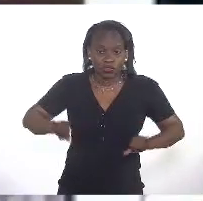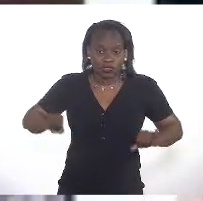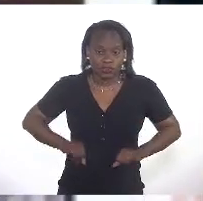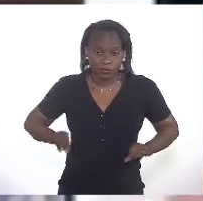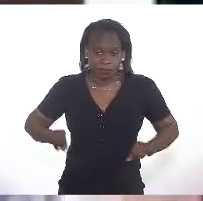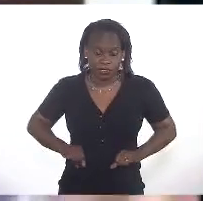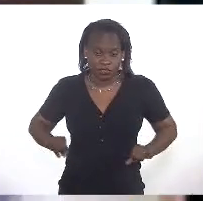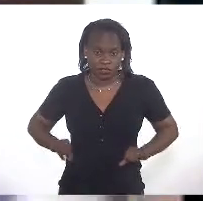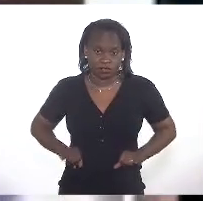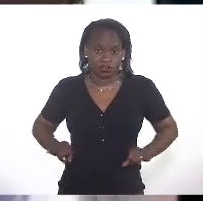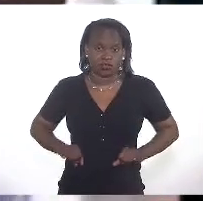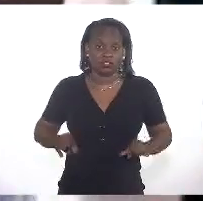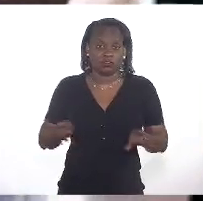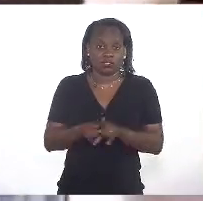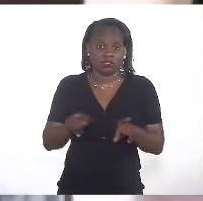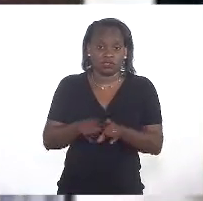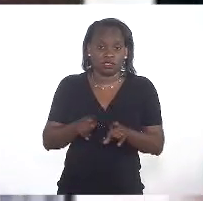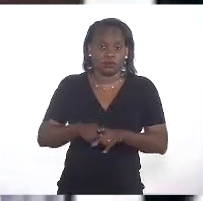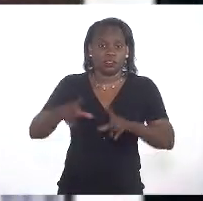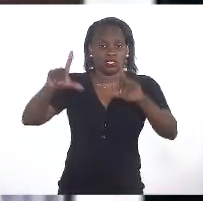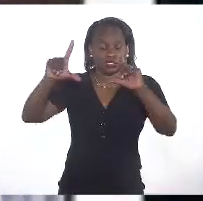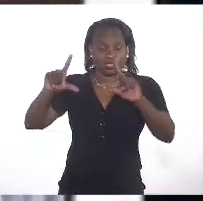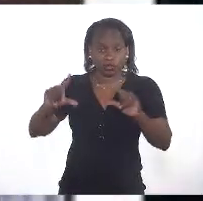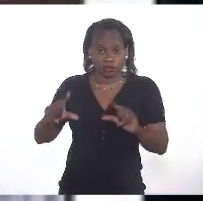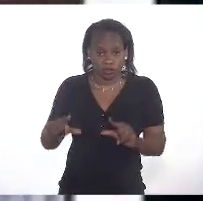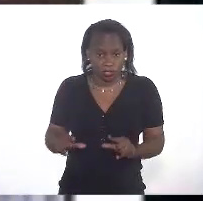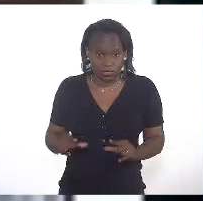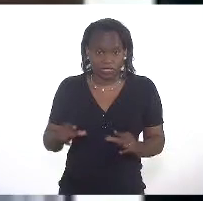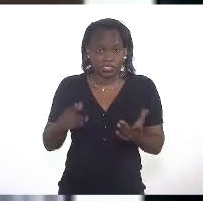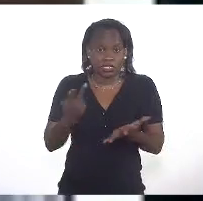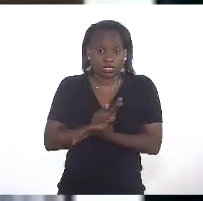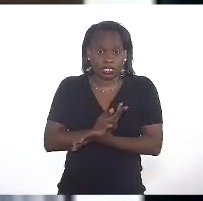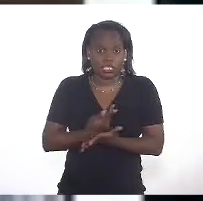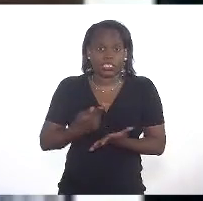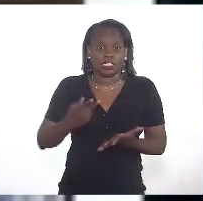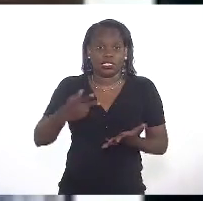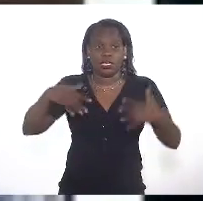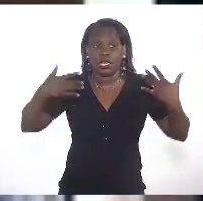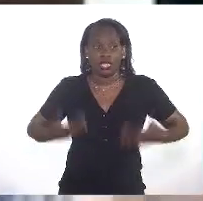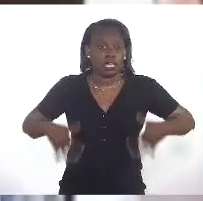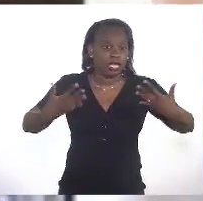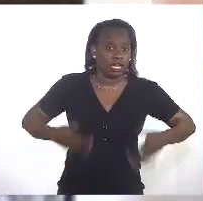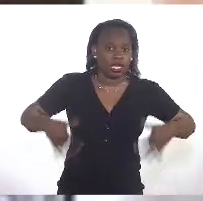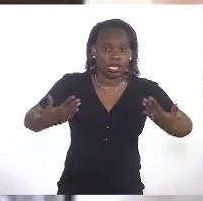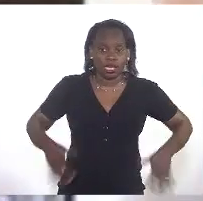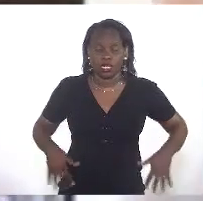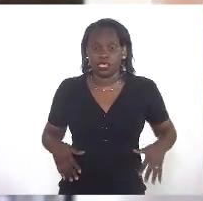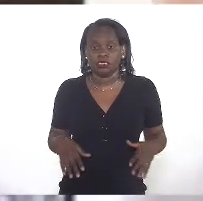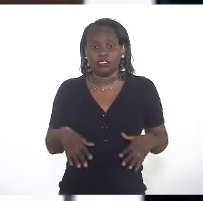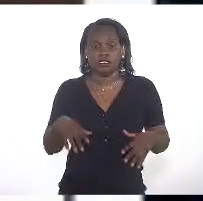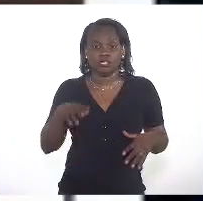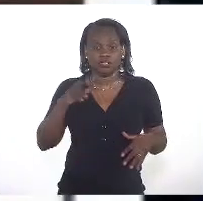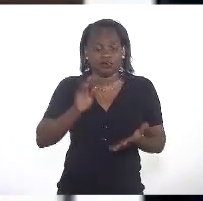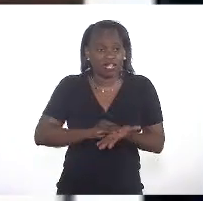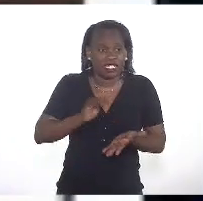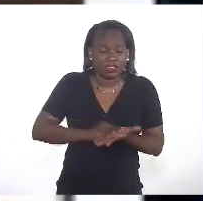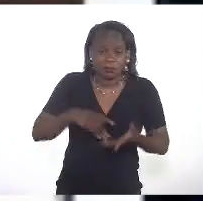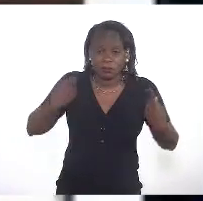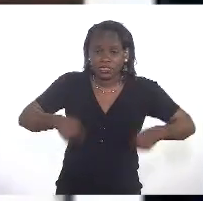sofrimentos, para amenizar situações de desespero, situações de